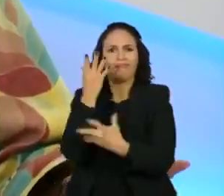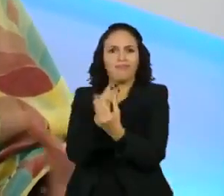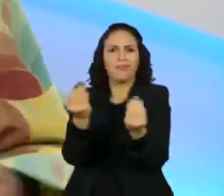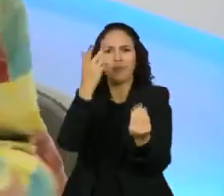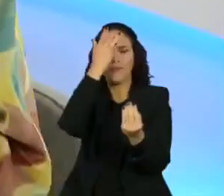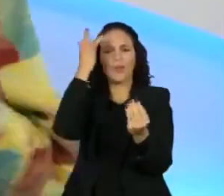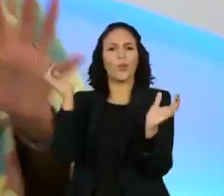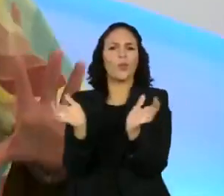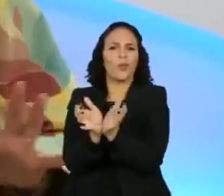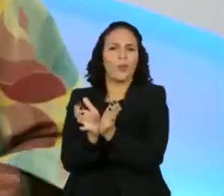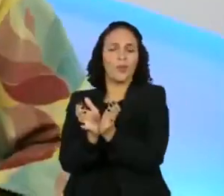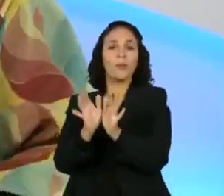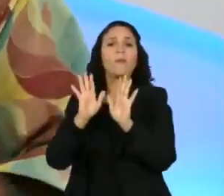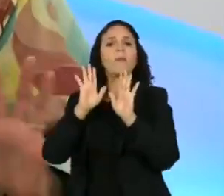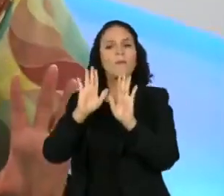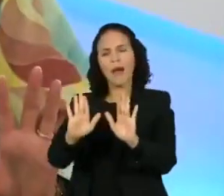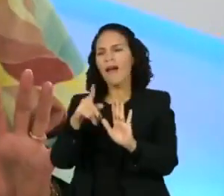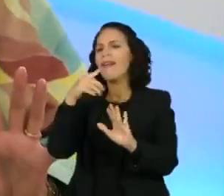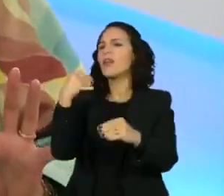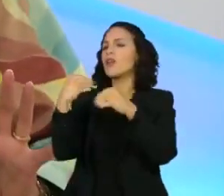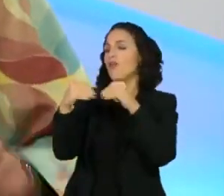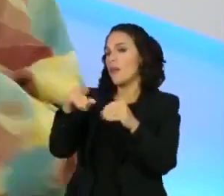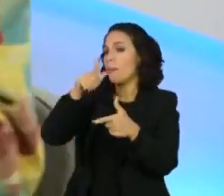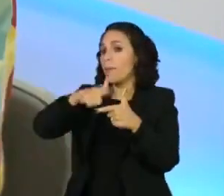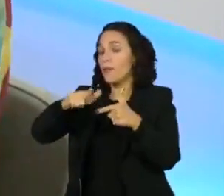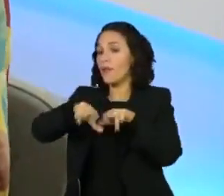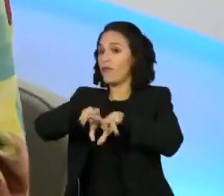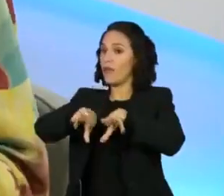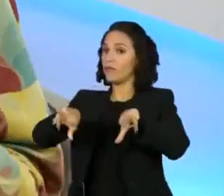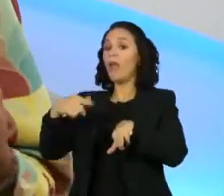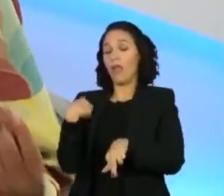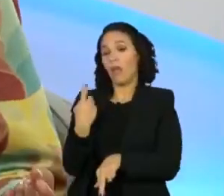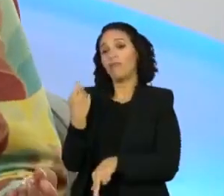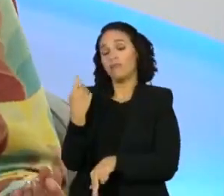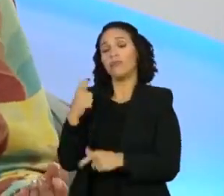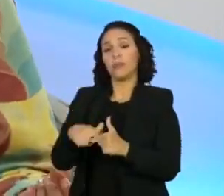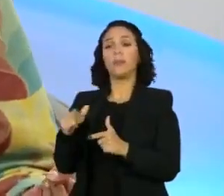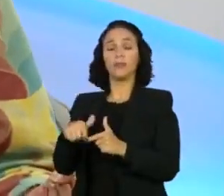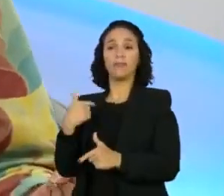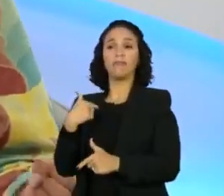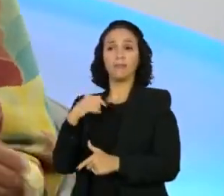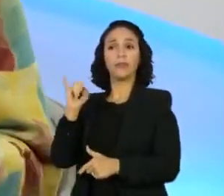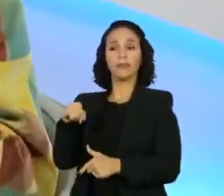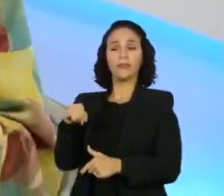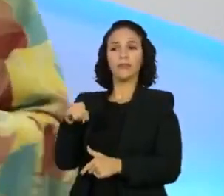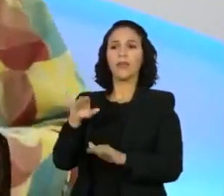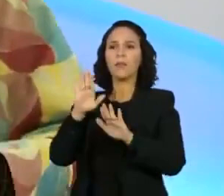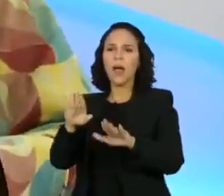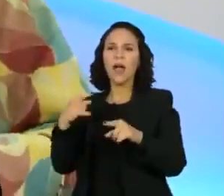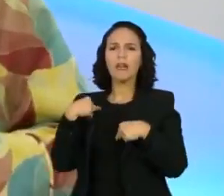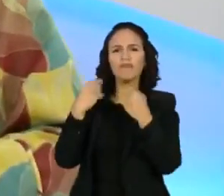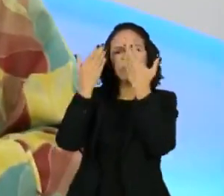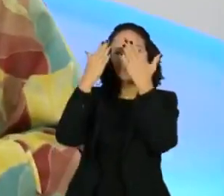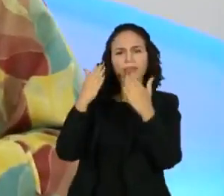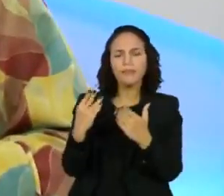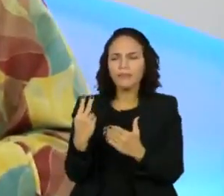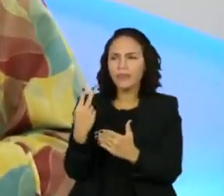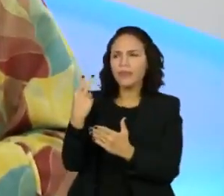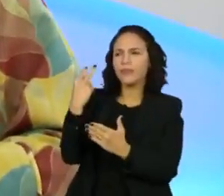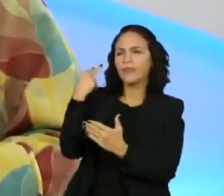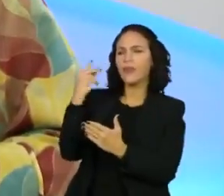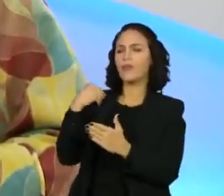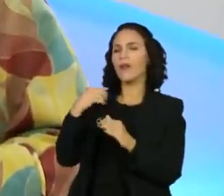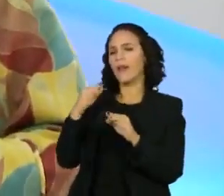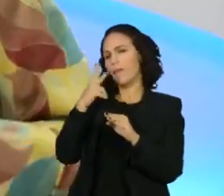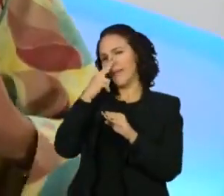Sim. Acho que tem muito... É uma novela que tem muitos problemas. Eu era um desses problemas. Mas acho também, analisando assim de fora, eu acho que o